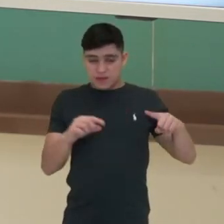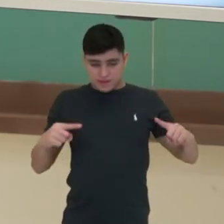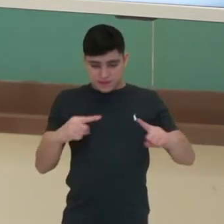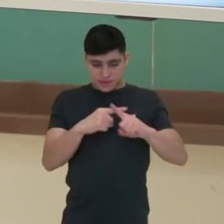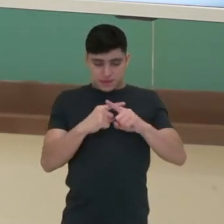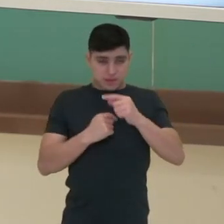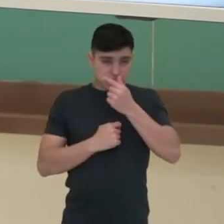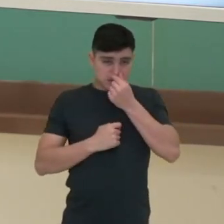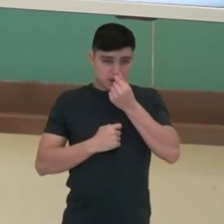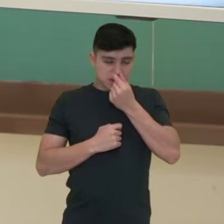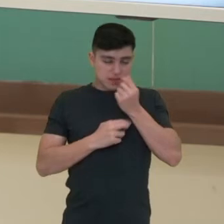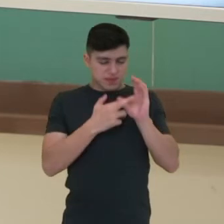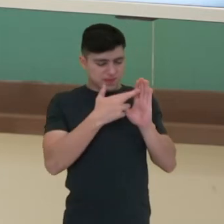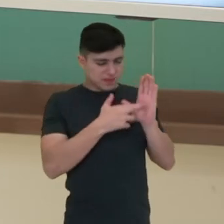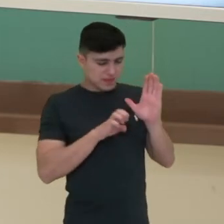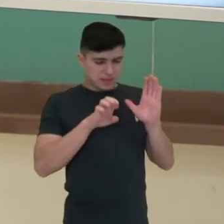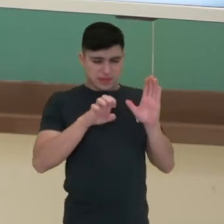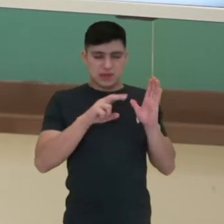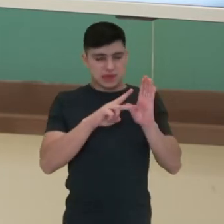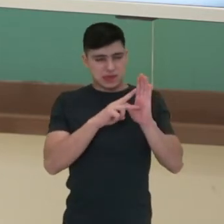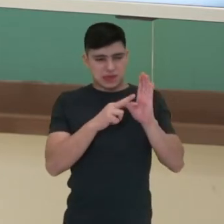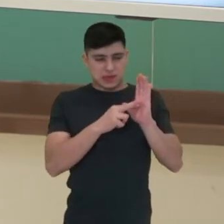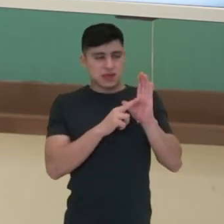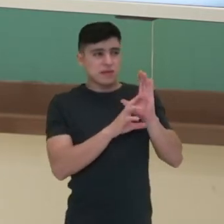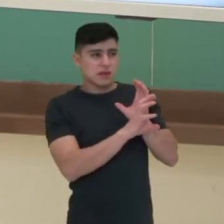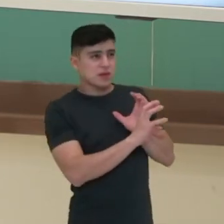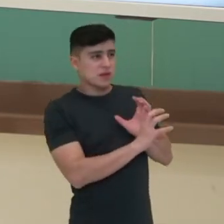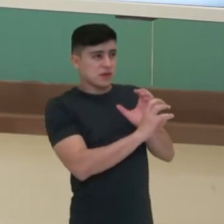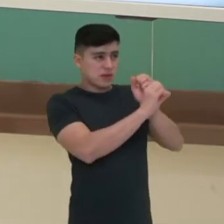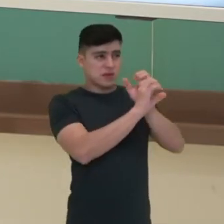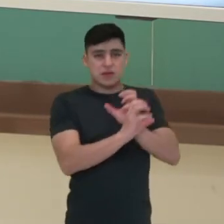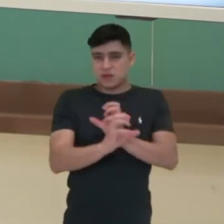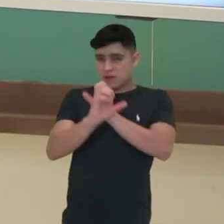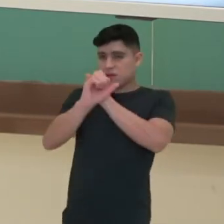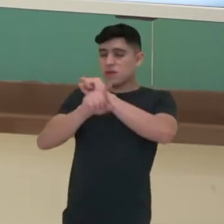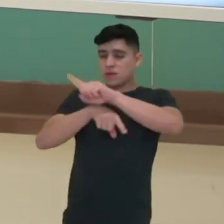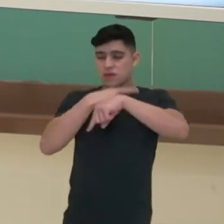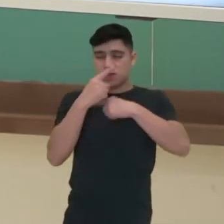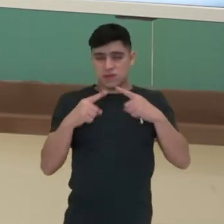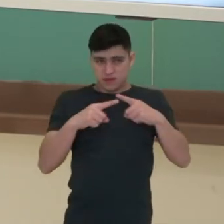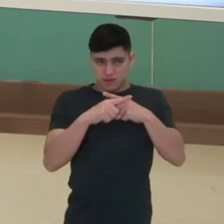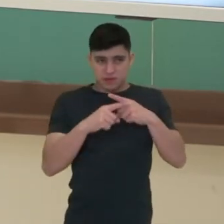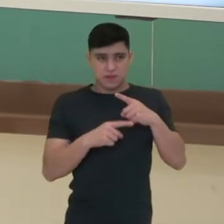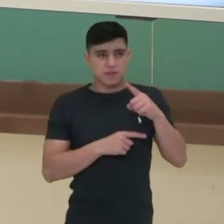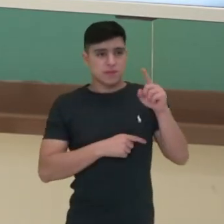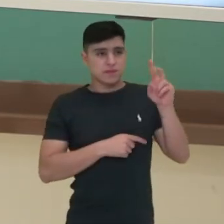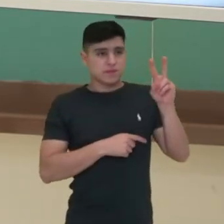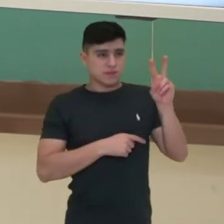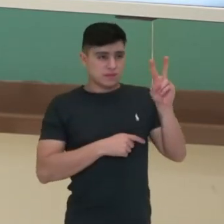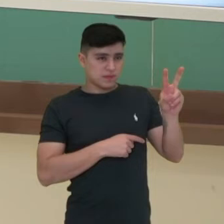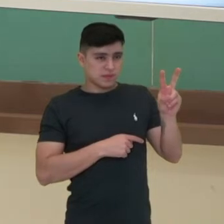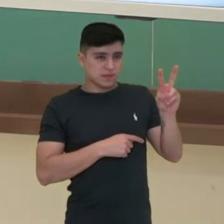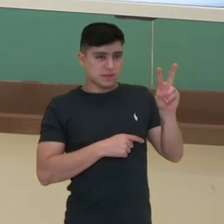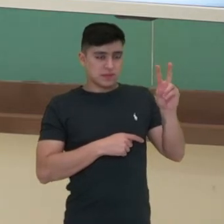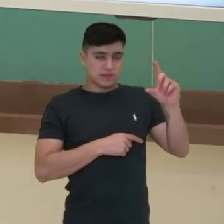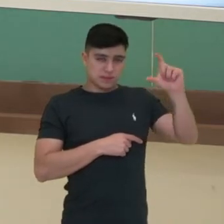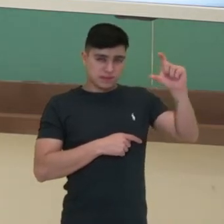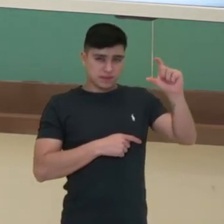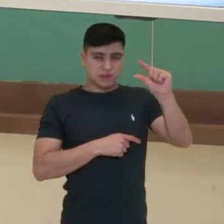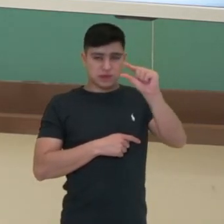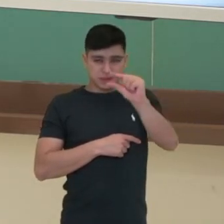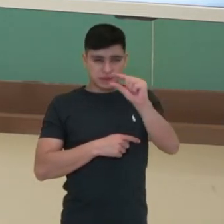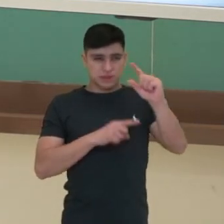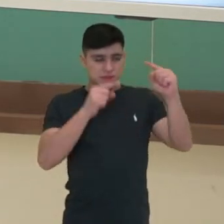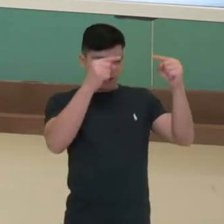quer um evento mais outro, né, em conjunto você multiplica as duas situações. Então, Vzão, Vzinho, Vzão, Vzinho. Obtive os